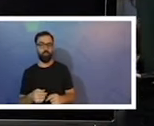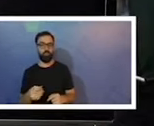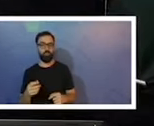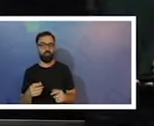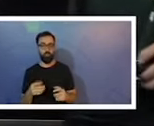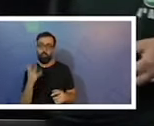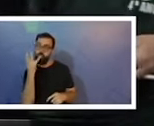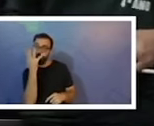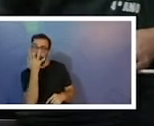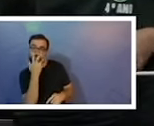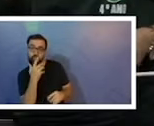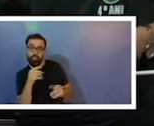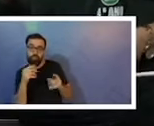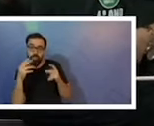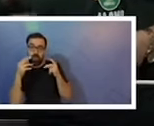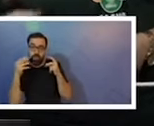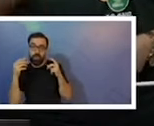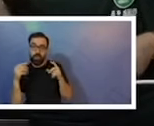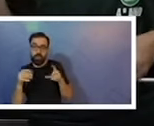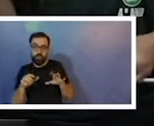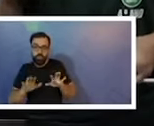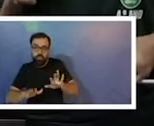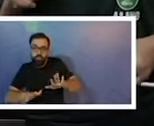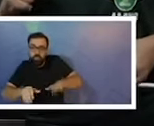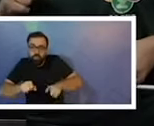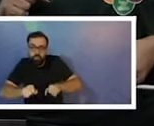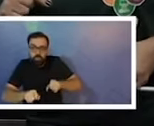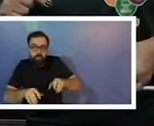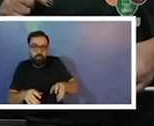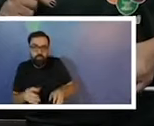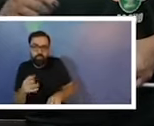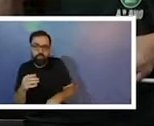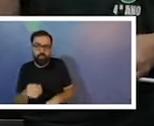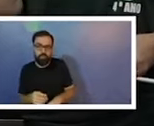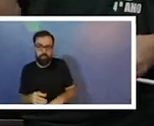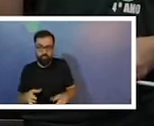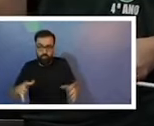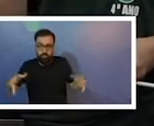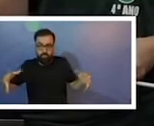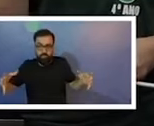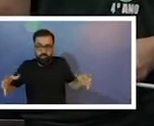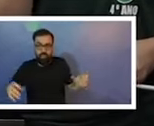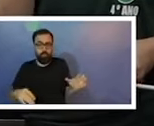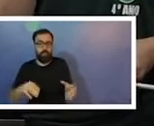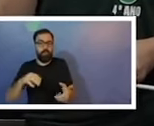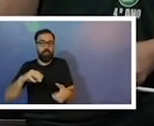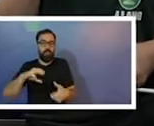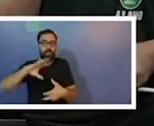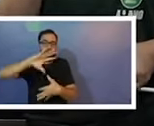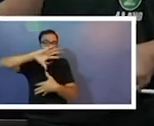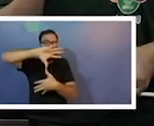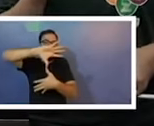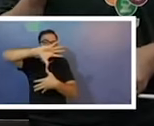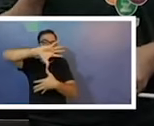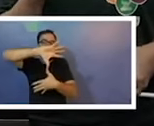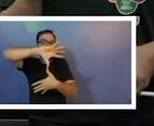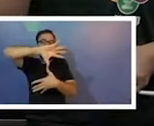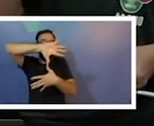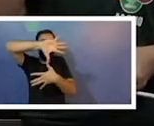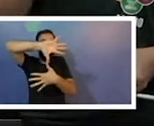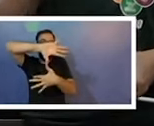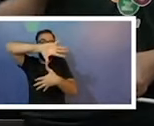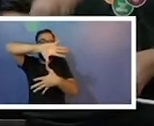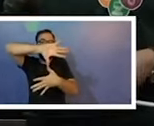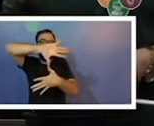maior felino que tem nas Américas. Lembra da aula de geografia? Américas, é aquele continente, pedaço de